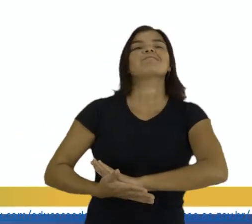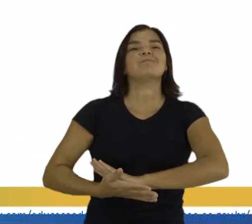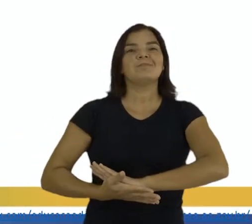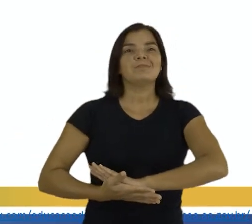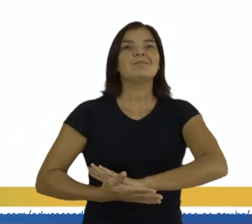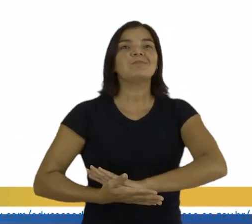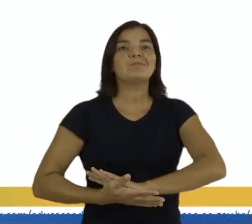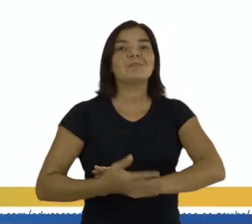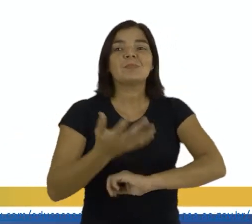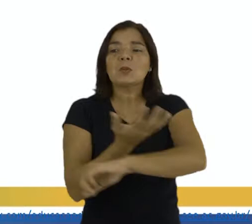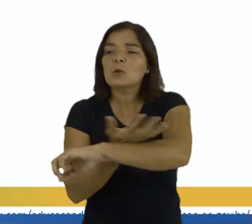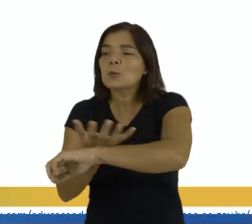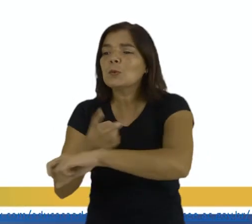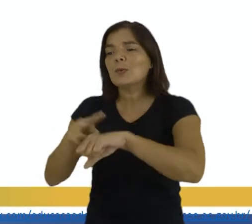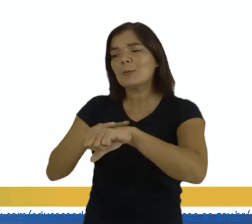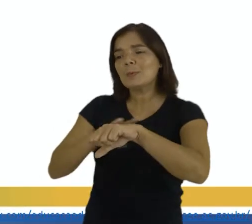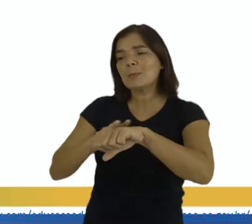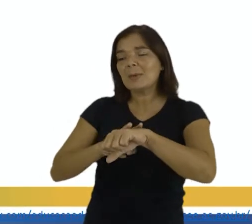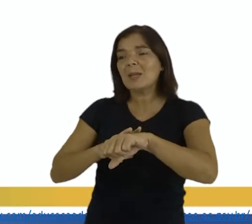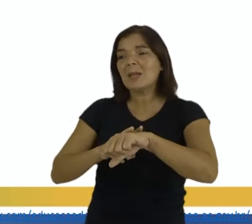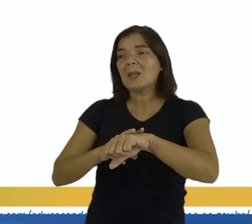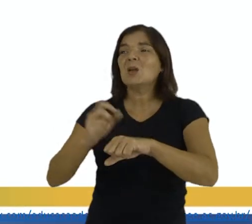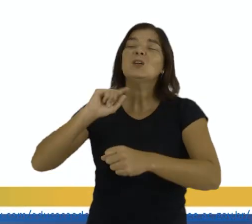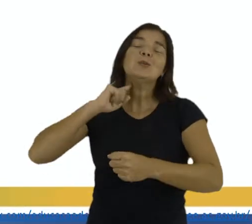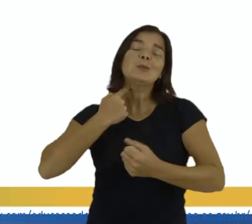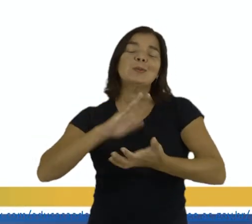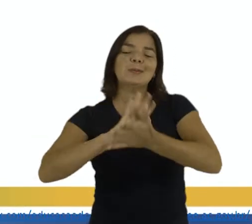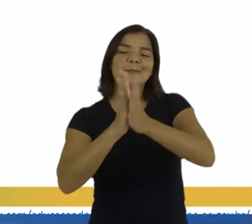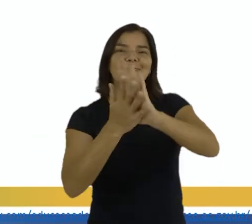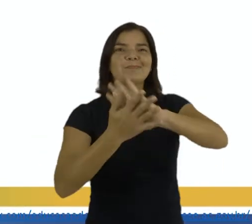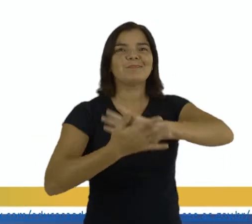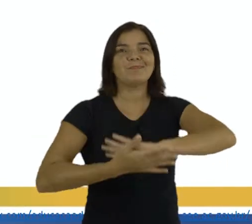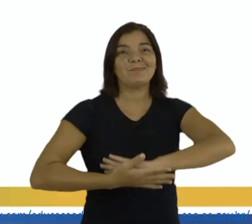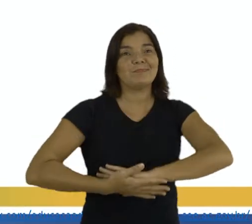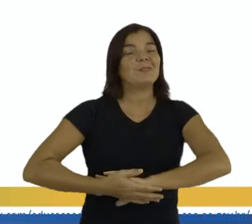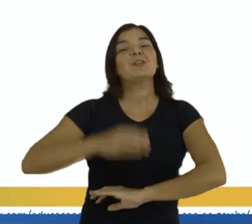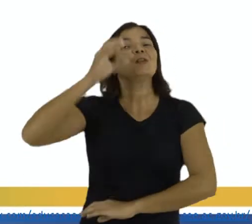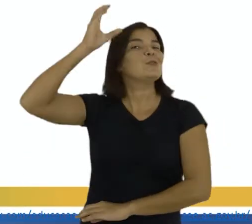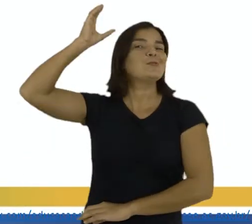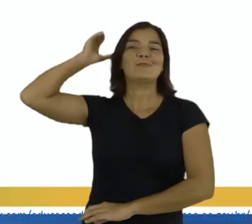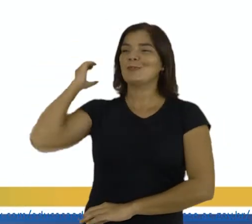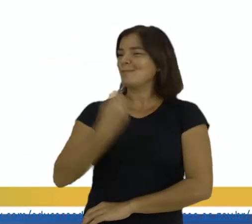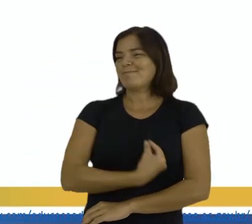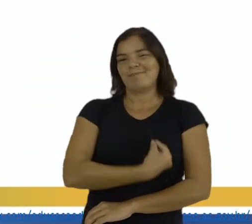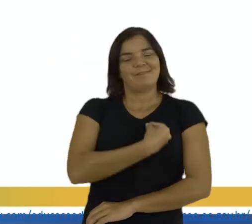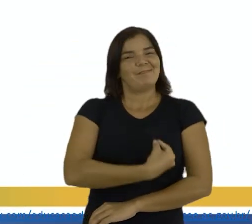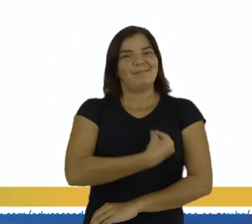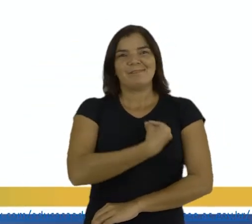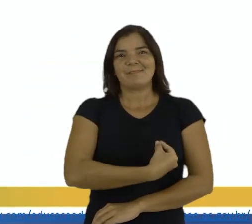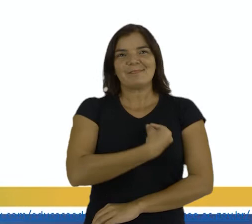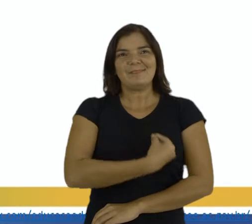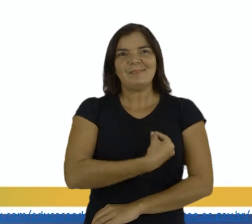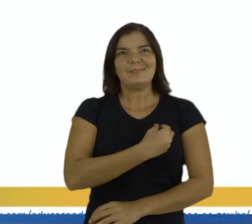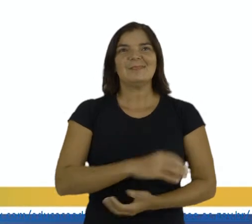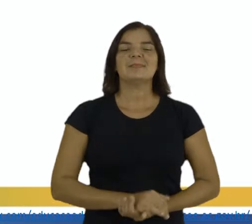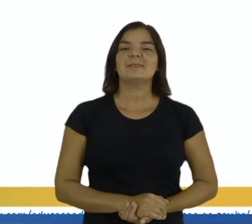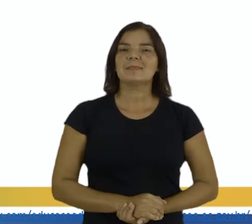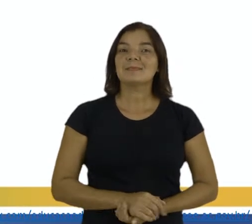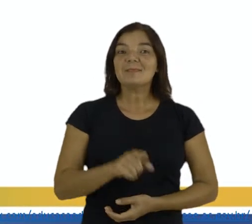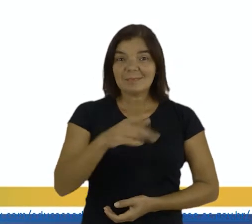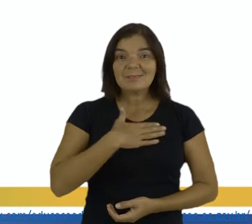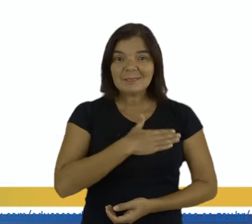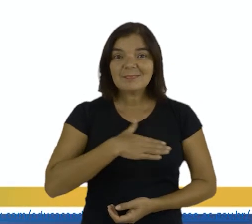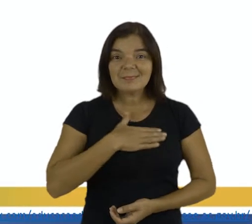E o verde onde é que está? Poluição comeu. Nem Chico Mendes sobreviveu. E aí,